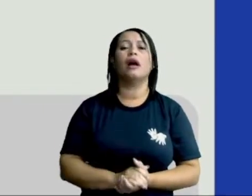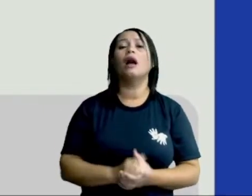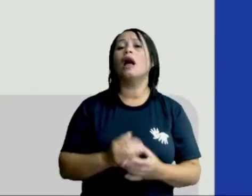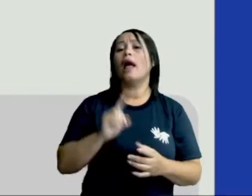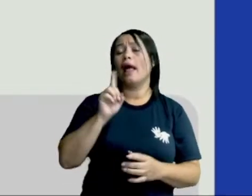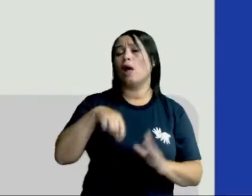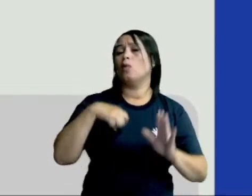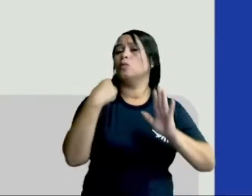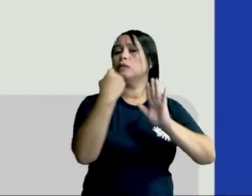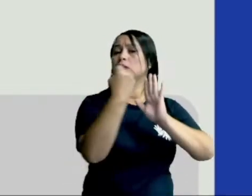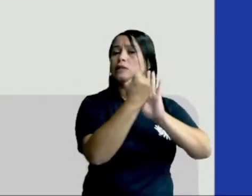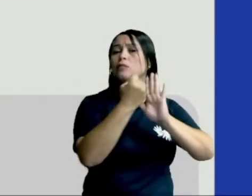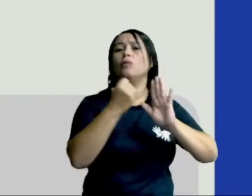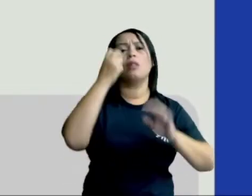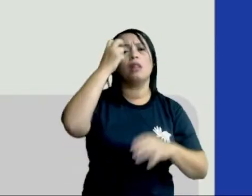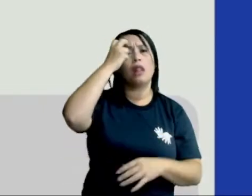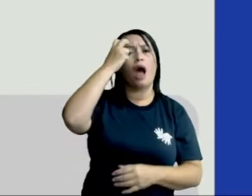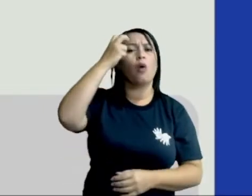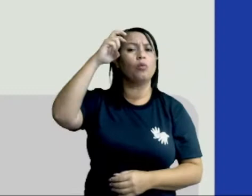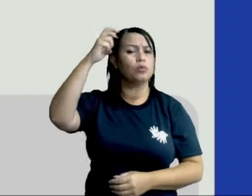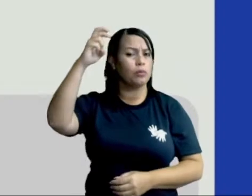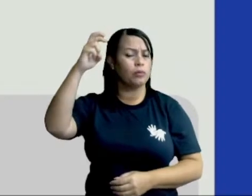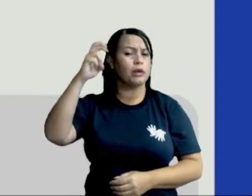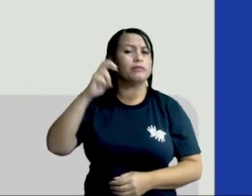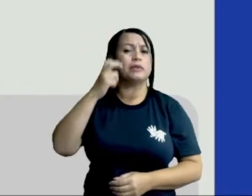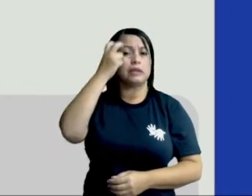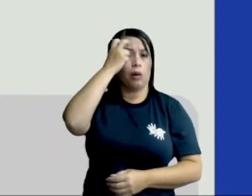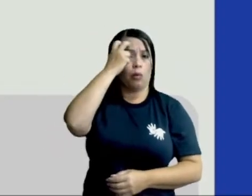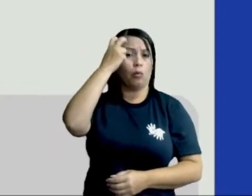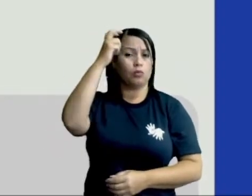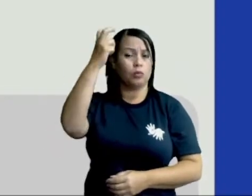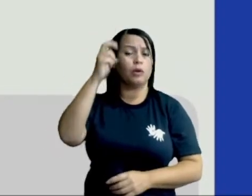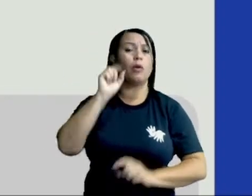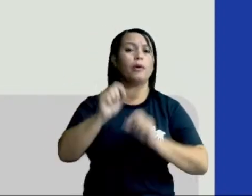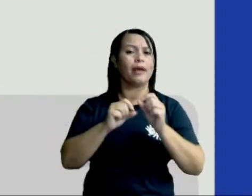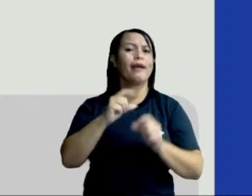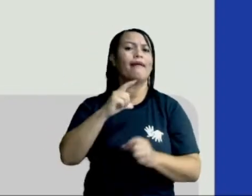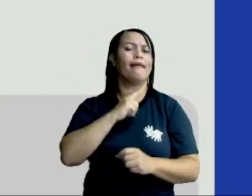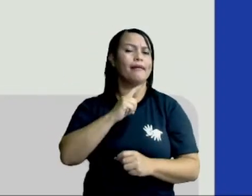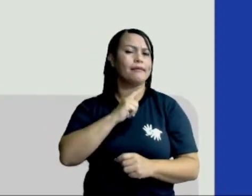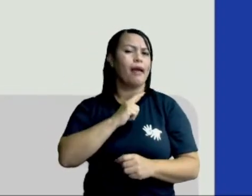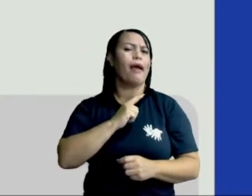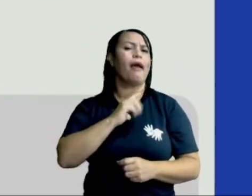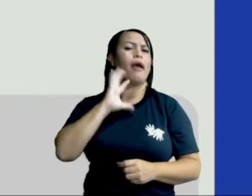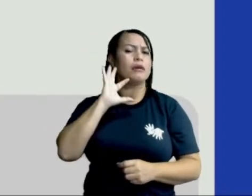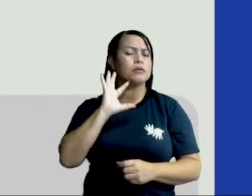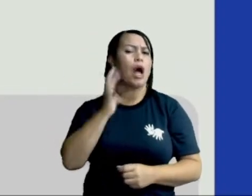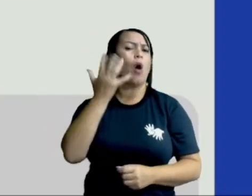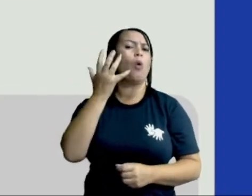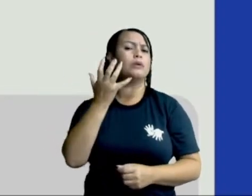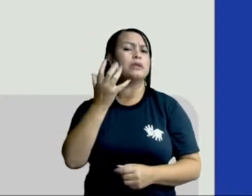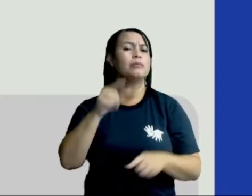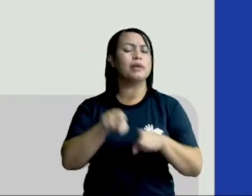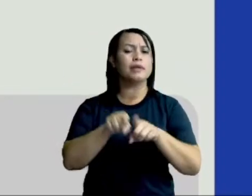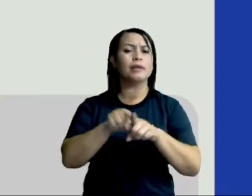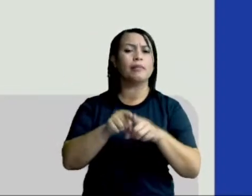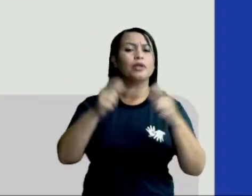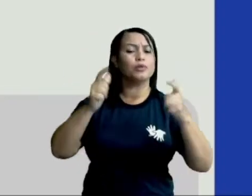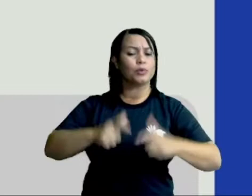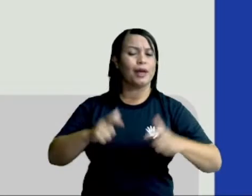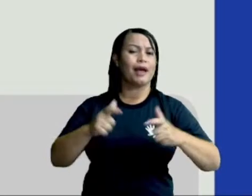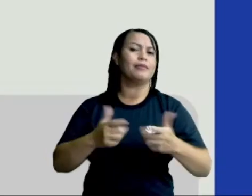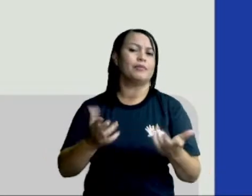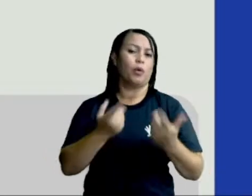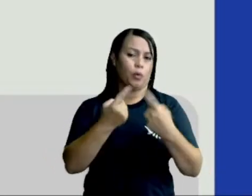é um símbolo da cultura que trata os acontecimentos e os feitos de um lugar.